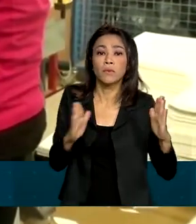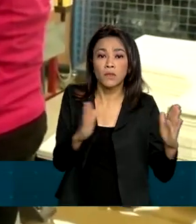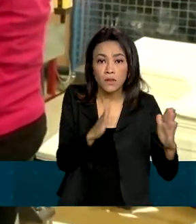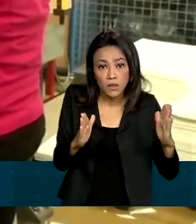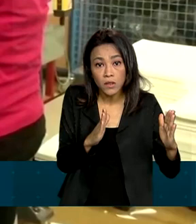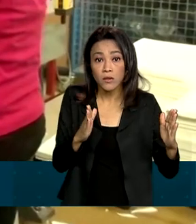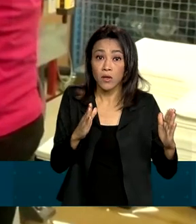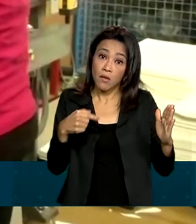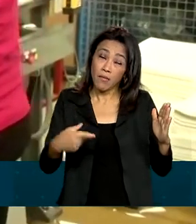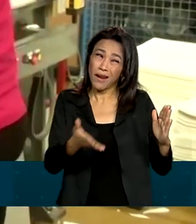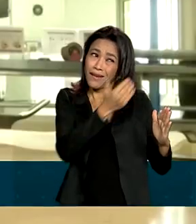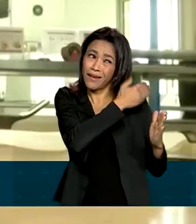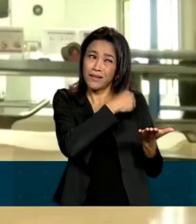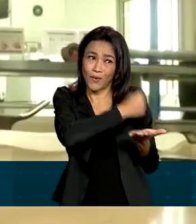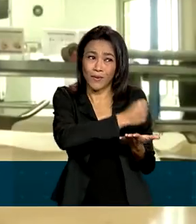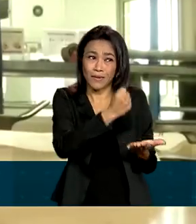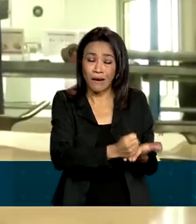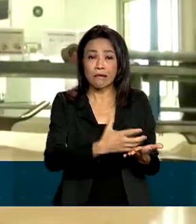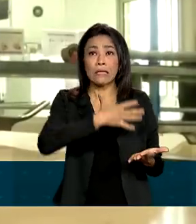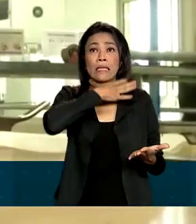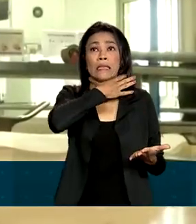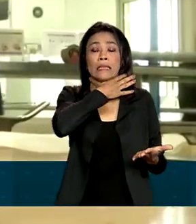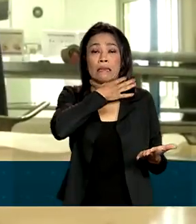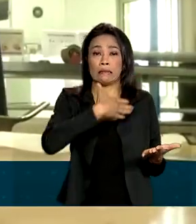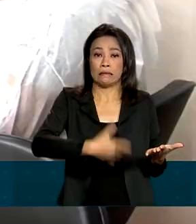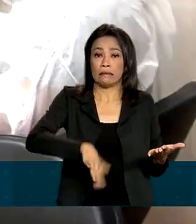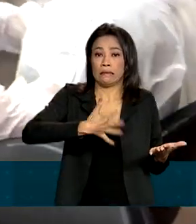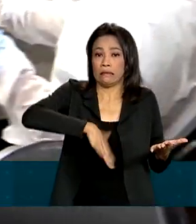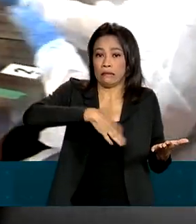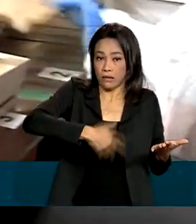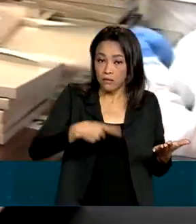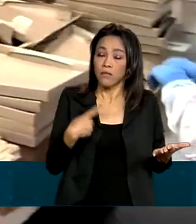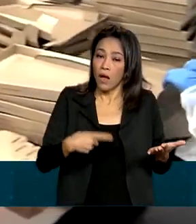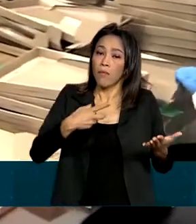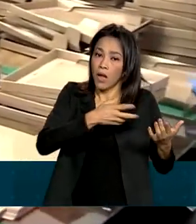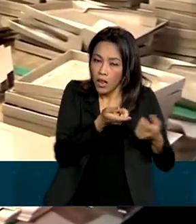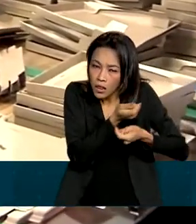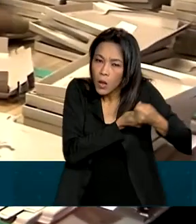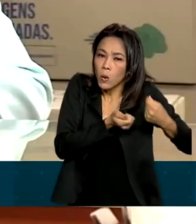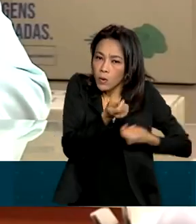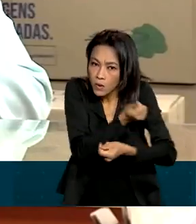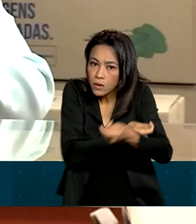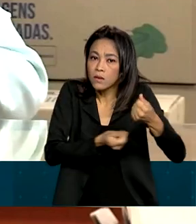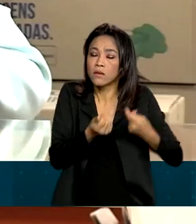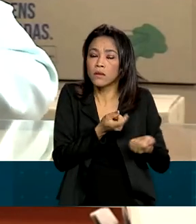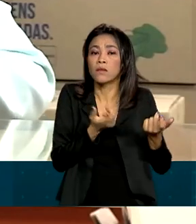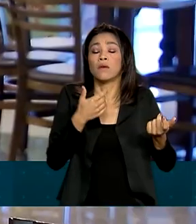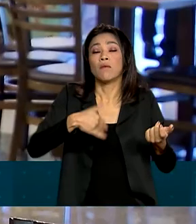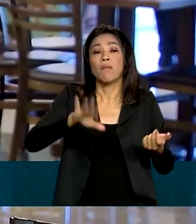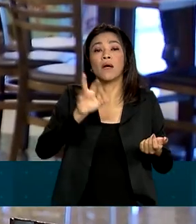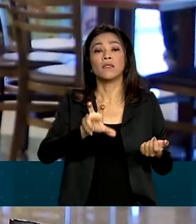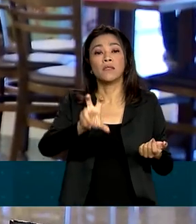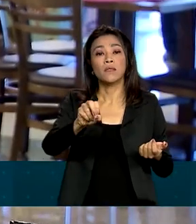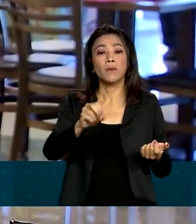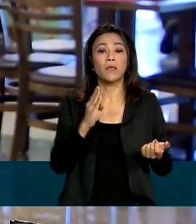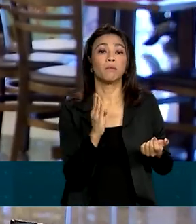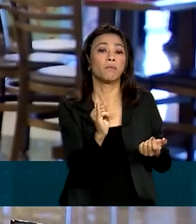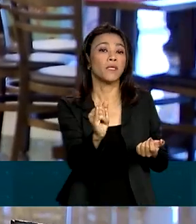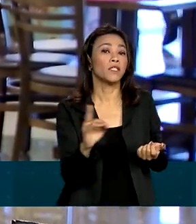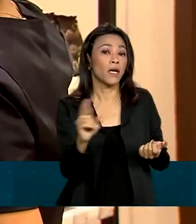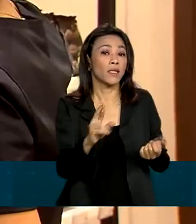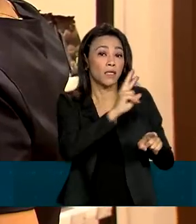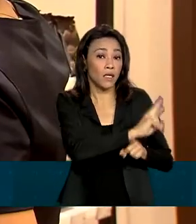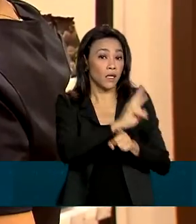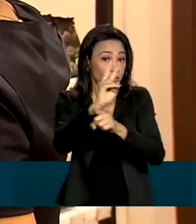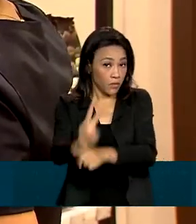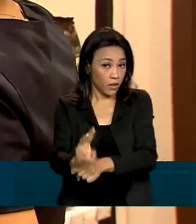Aqueles contratos inadimplentes né o governo prevê a contratação pelo pronamp de mais de 50 bilhões de em